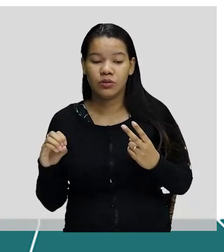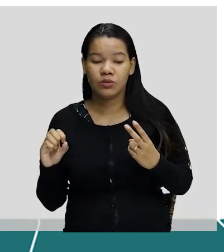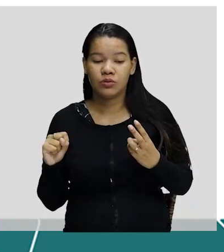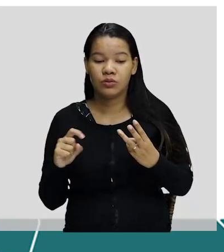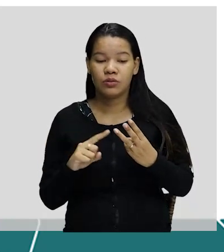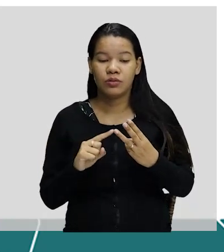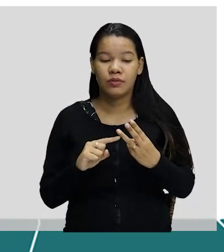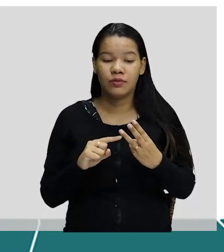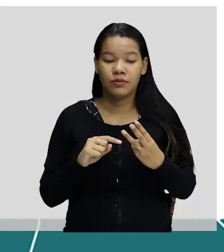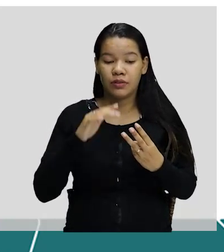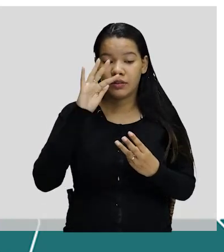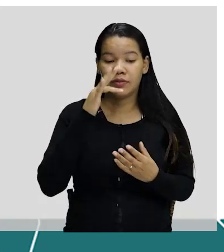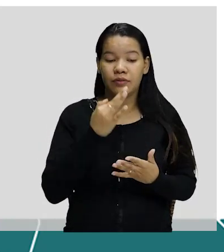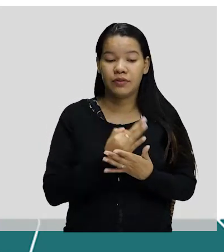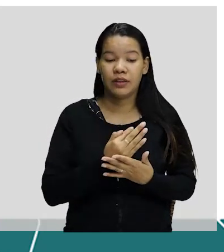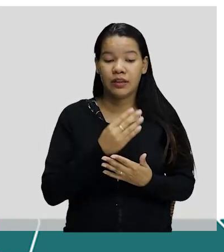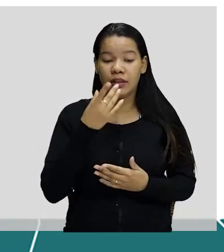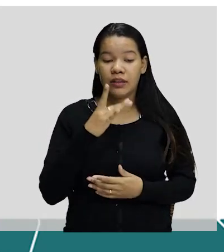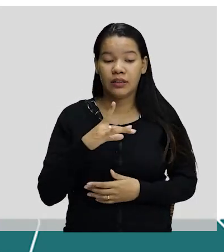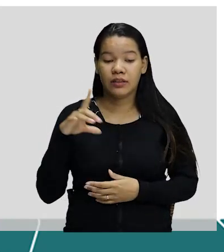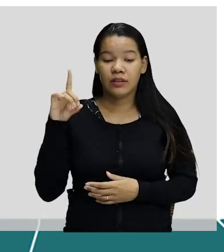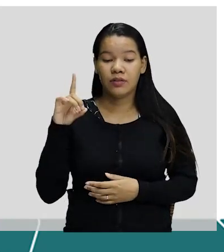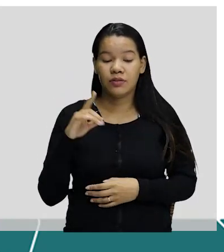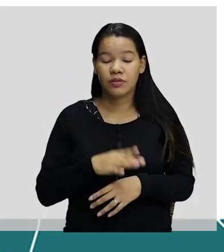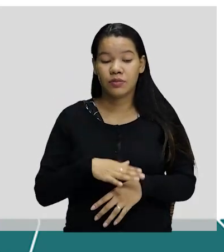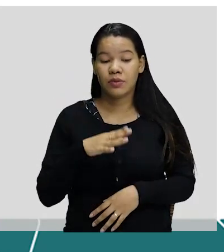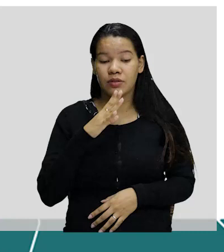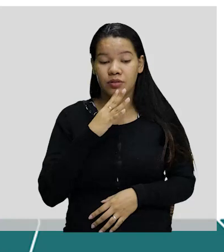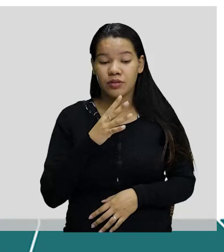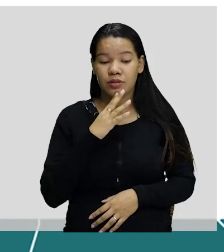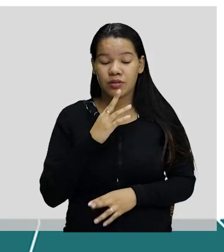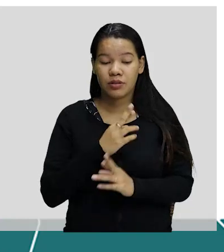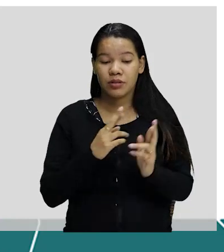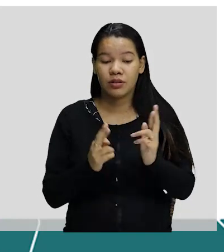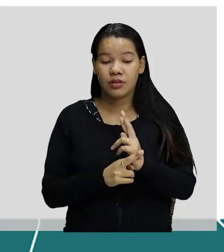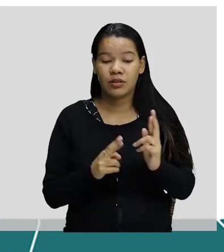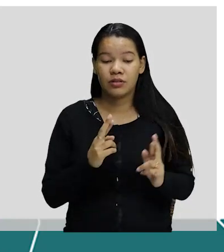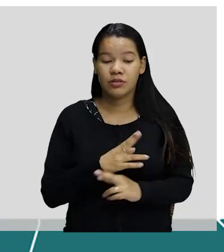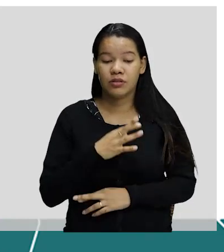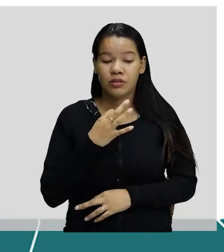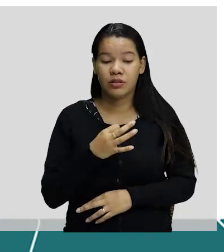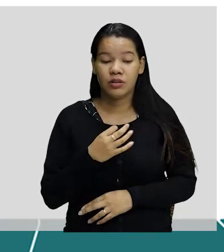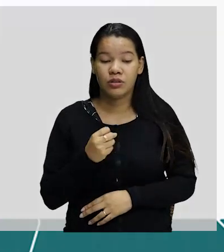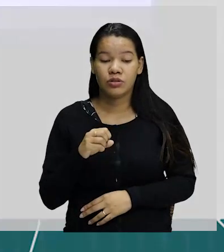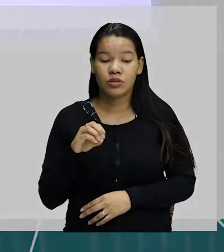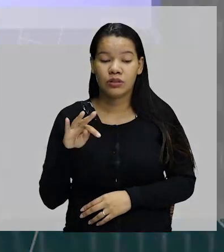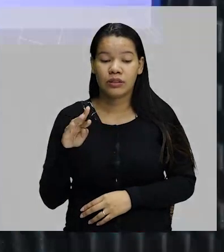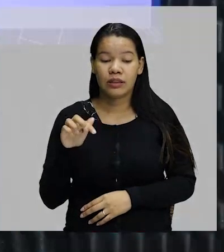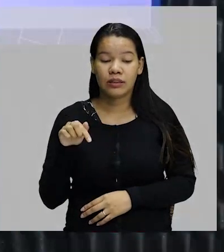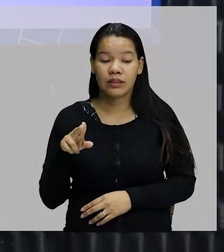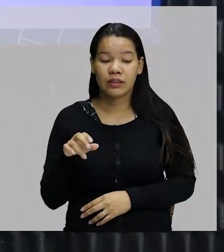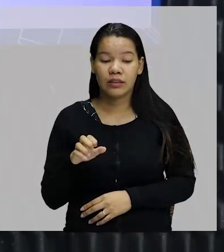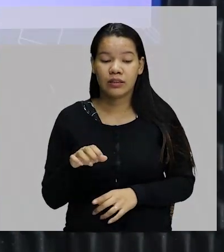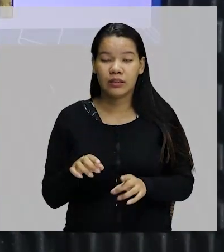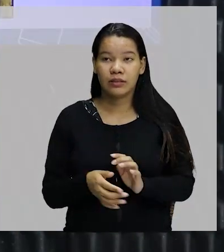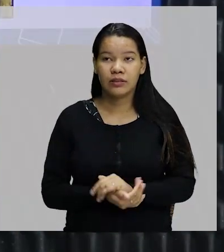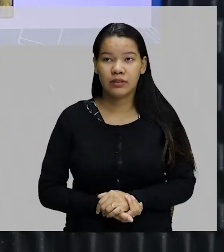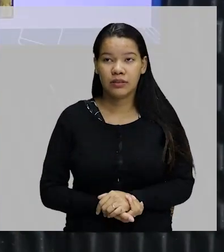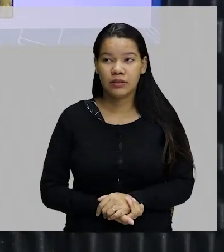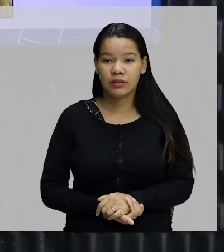Deus. Esses são os bois mais conhecidos relacionados ao sotaque de Zabumba ou Guimarães.